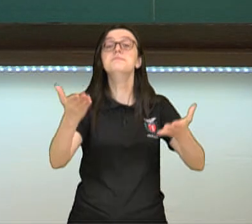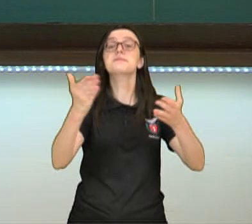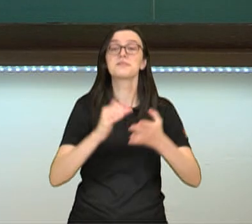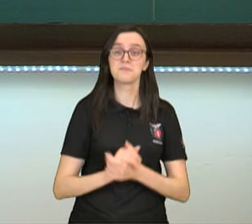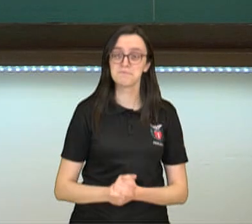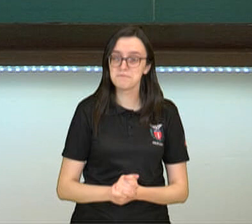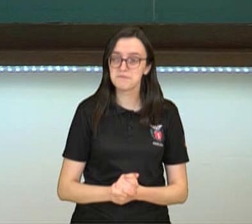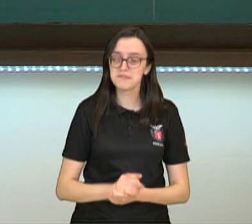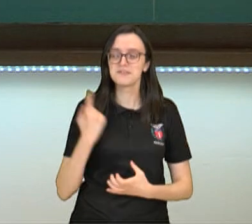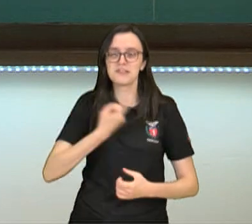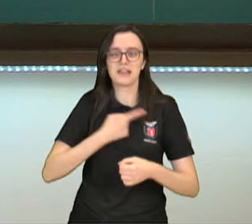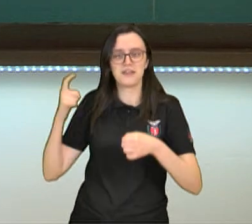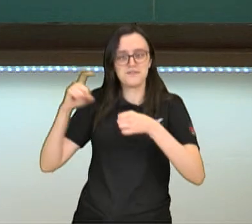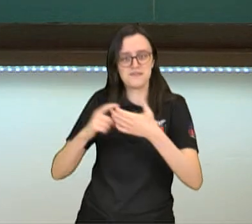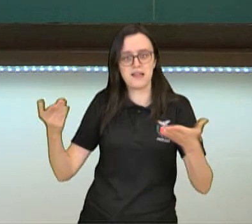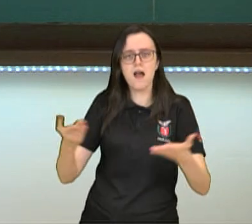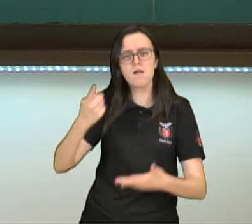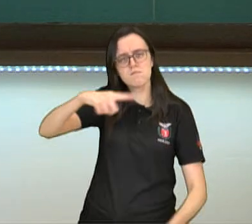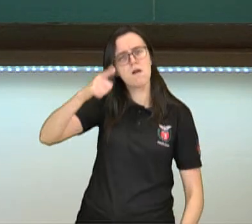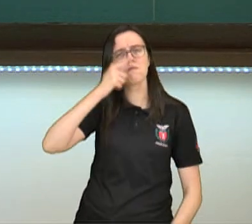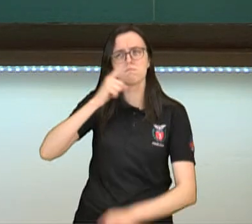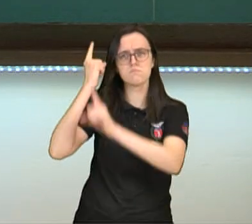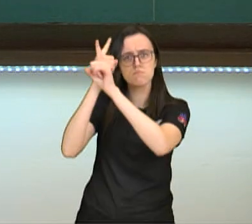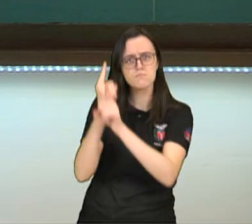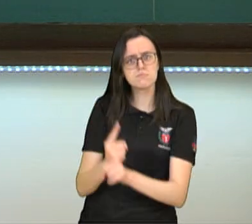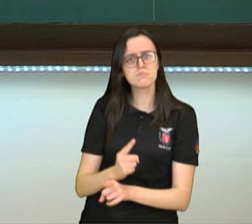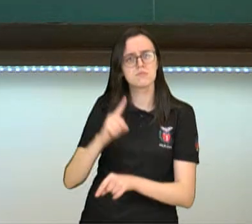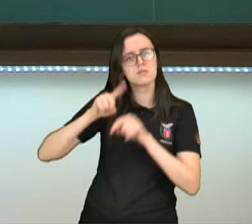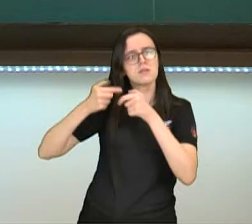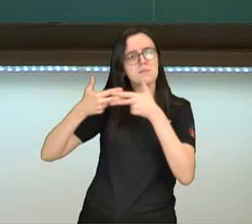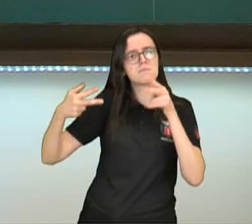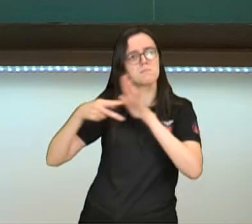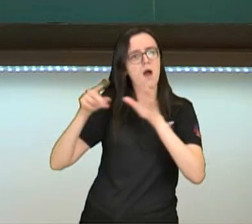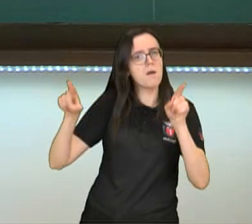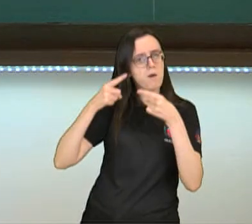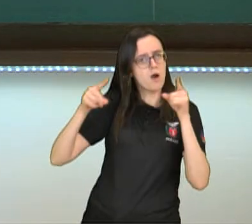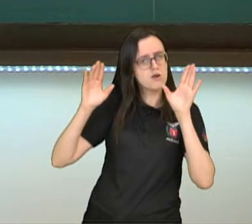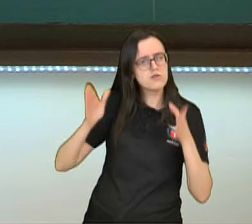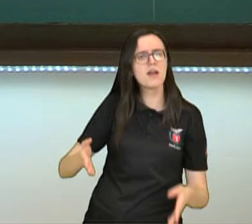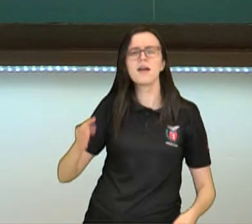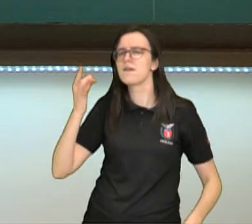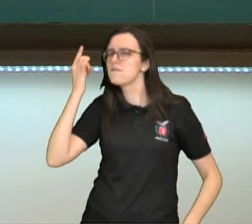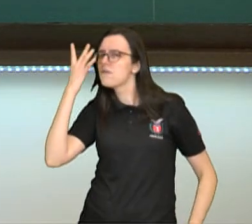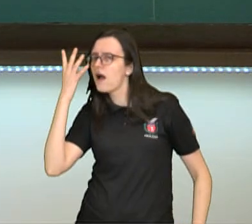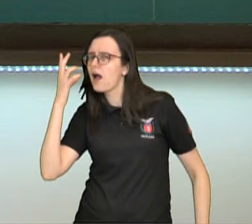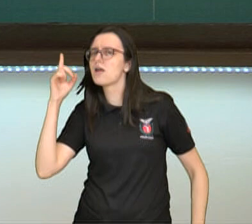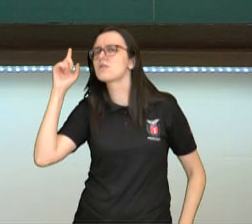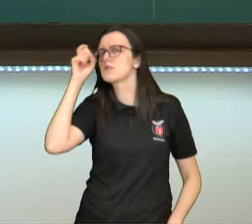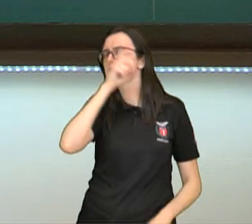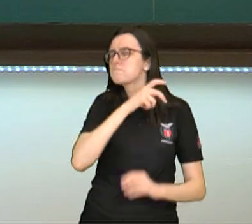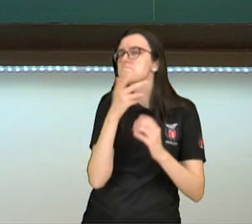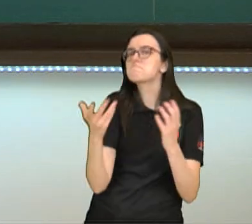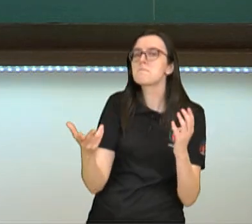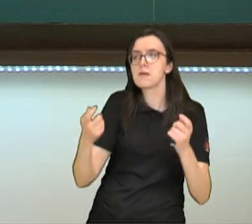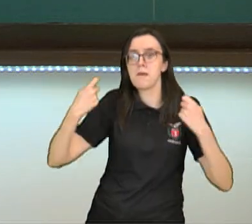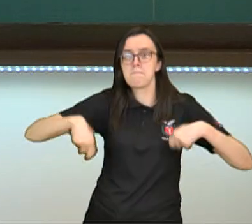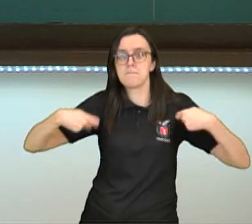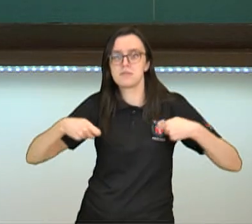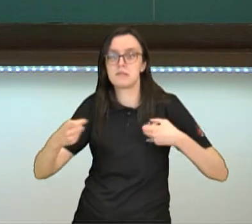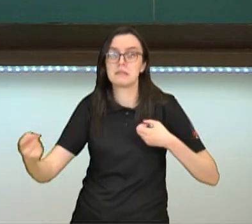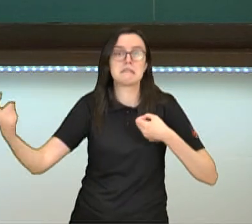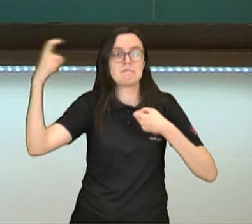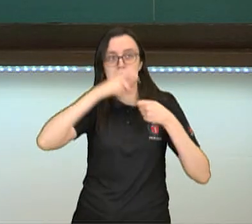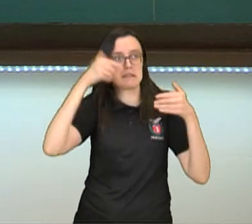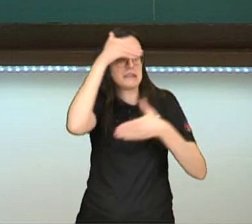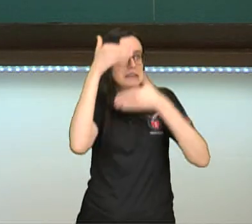Então, pessoal, voltamos. Conseguiram identificar esses instrumentos musicais? Foi fácil? Foi difícil? Precisaram voltar muito